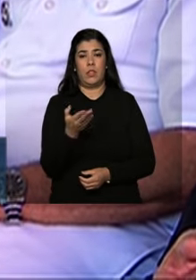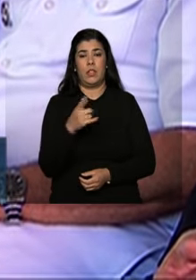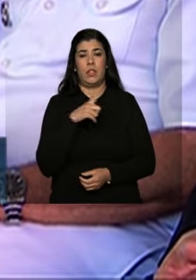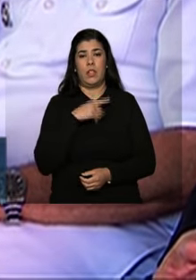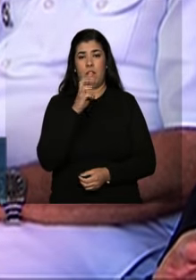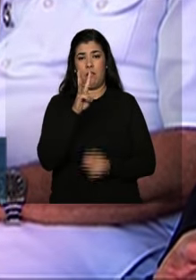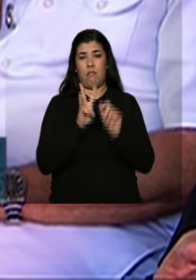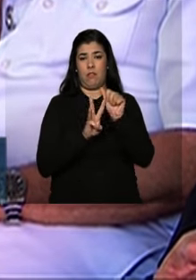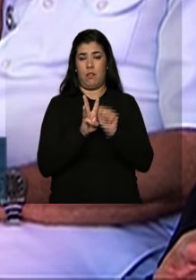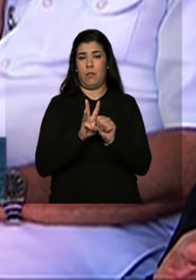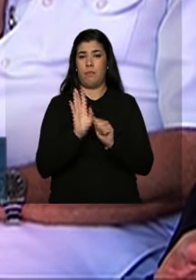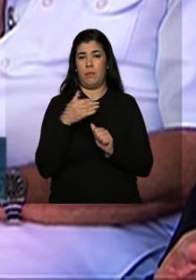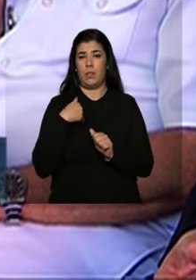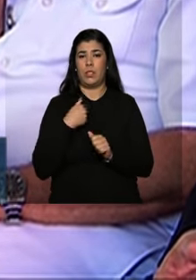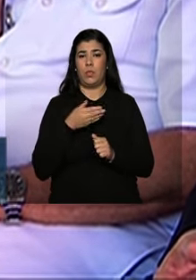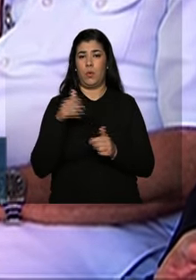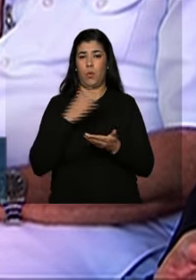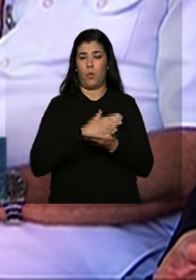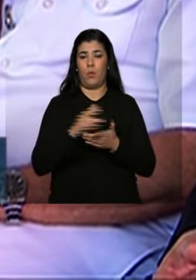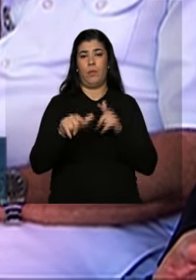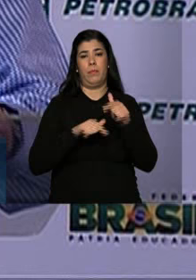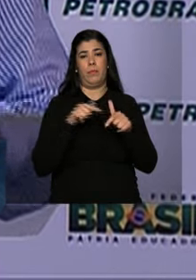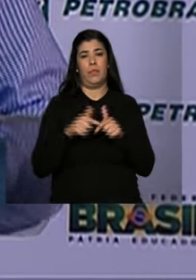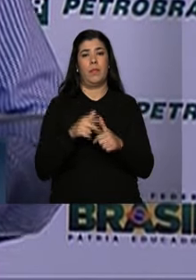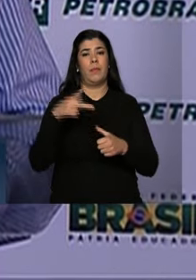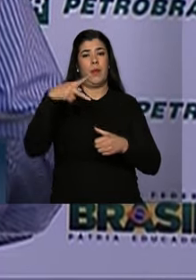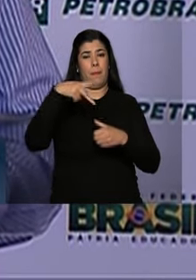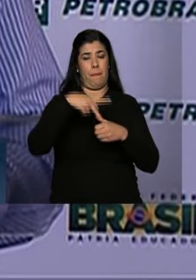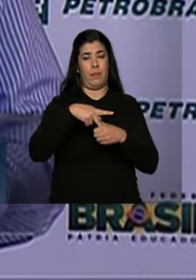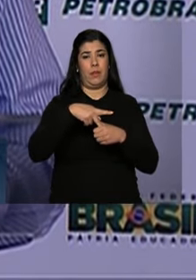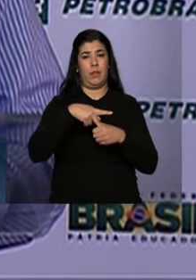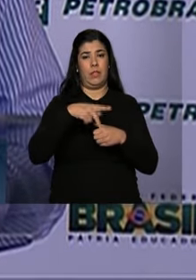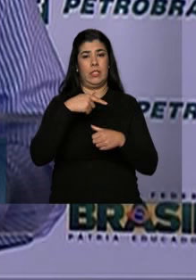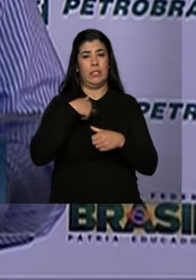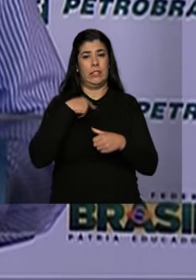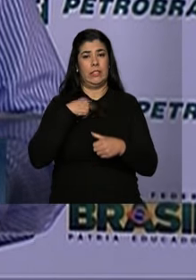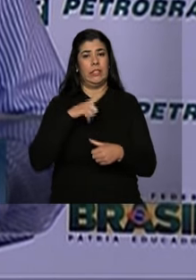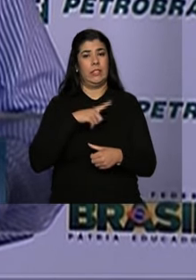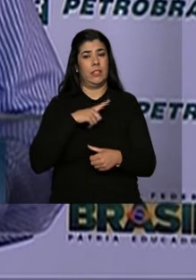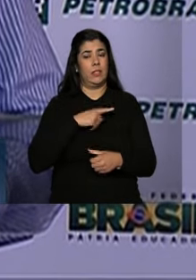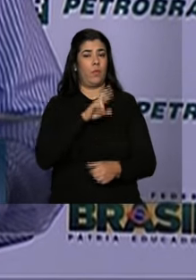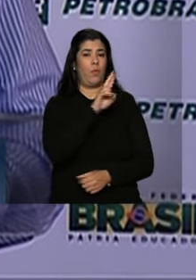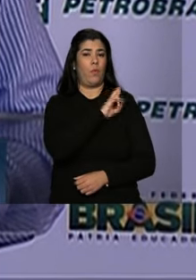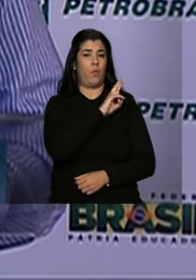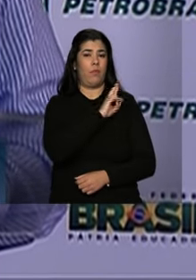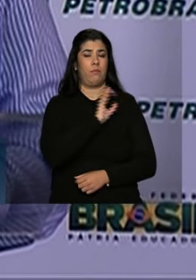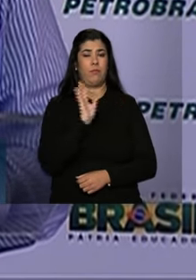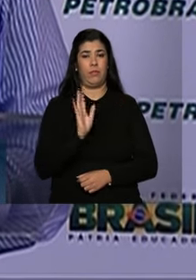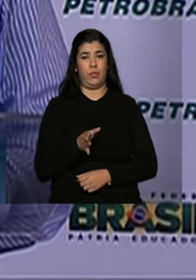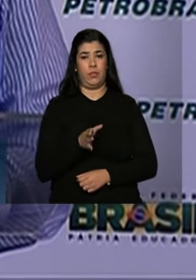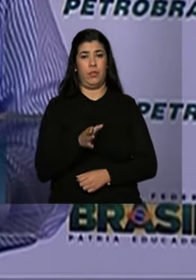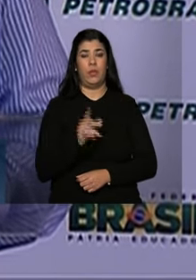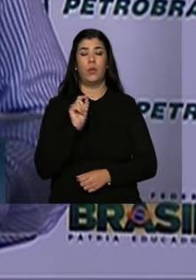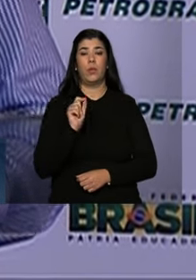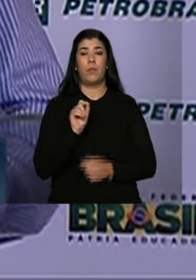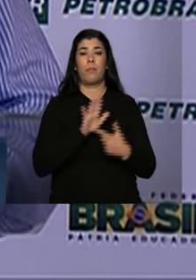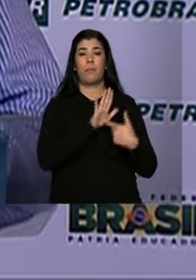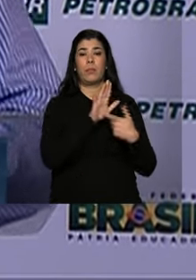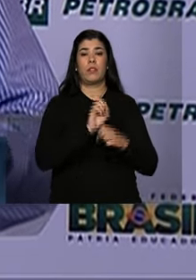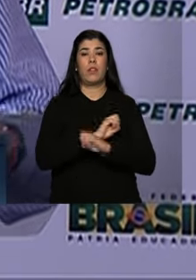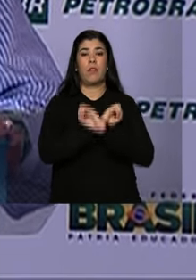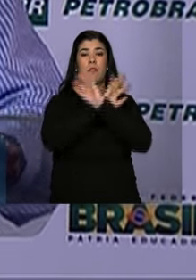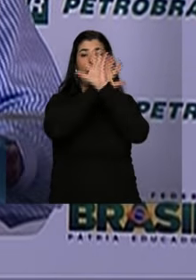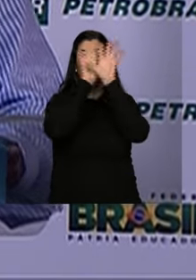de 3 meses, esse tem sido o meu maior compromisso. Deixar claro a toda